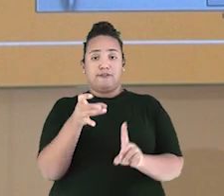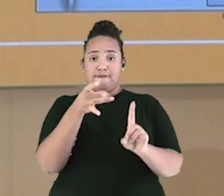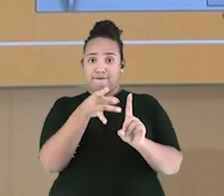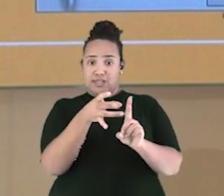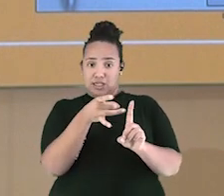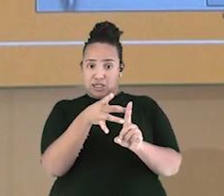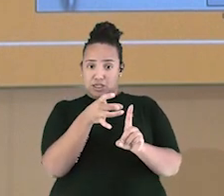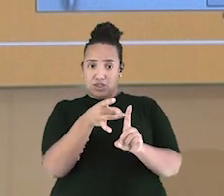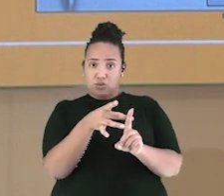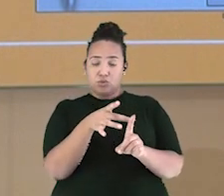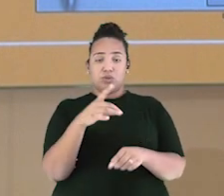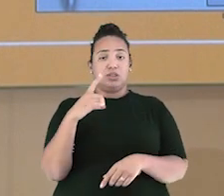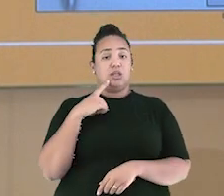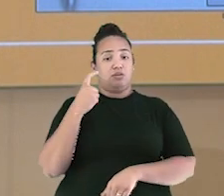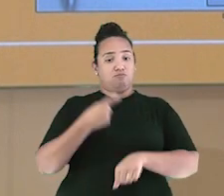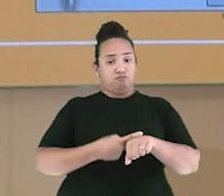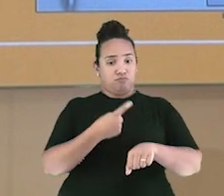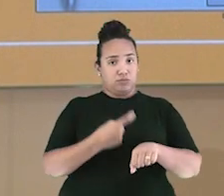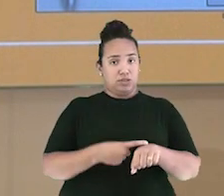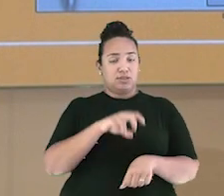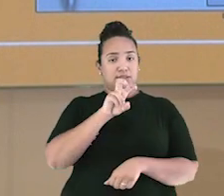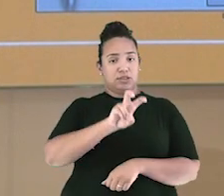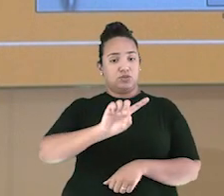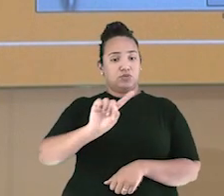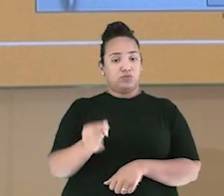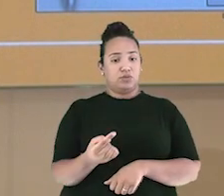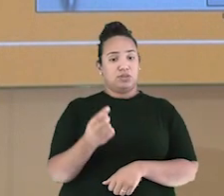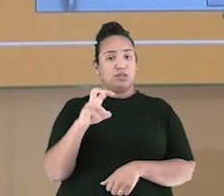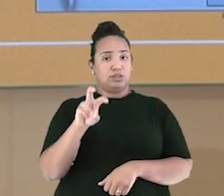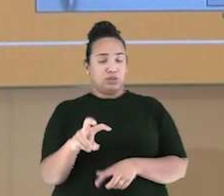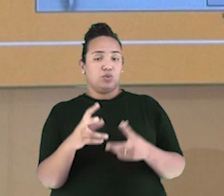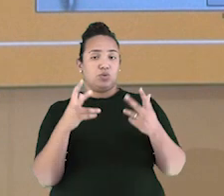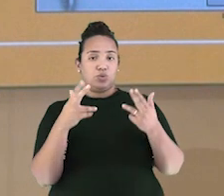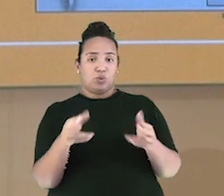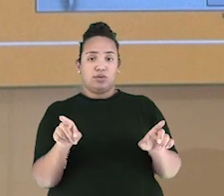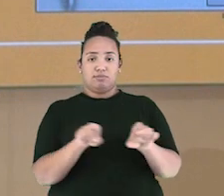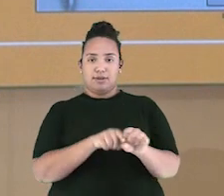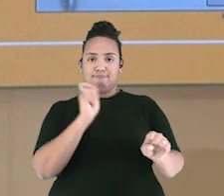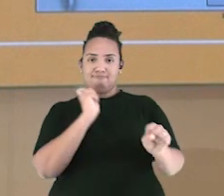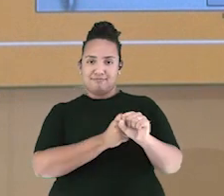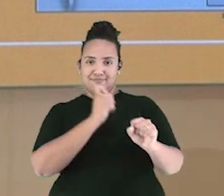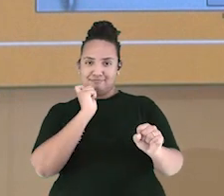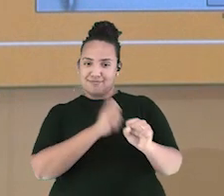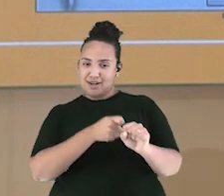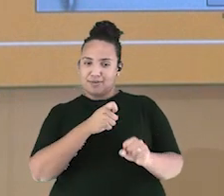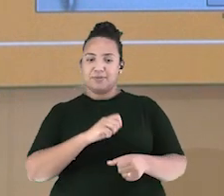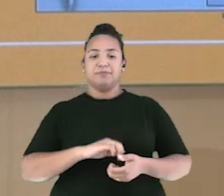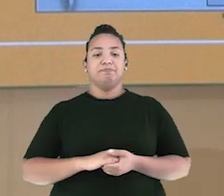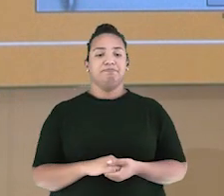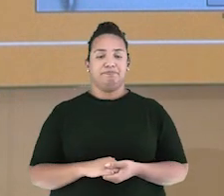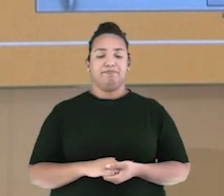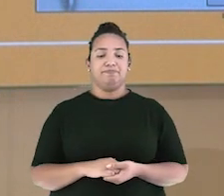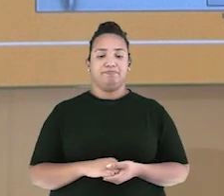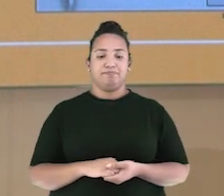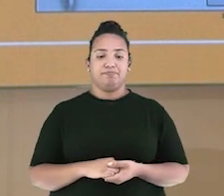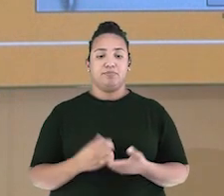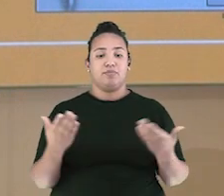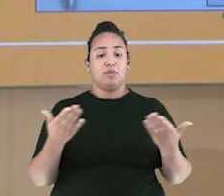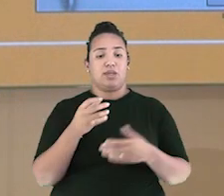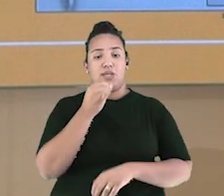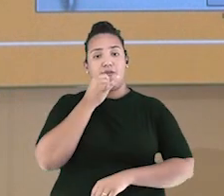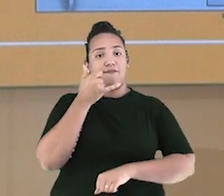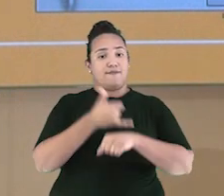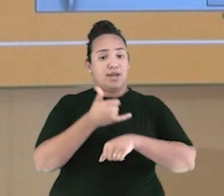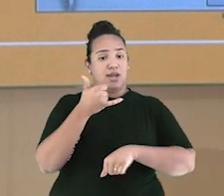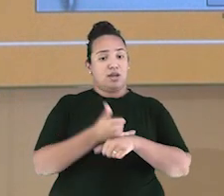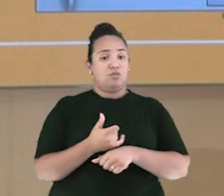de janela, que está aqui, ele possui dureza 5.5, assim como o prego. Uma lima de